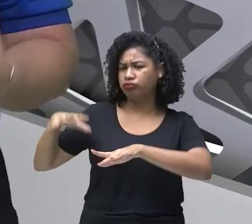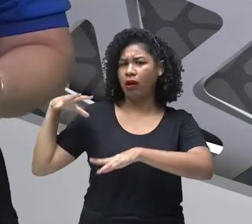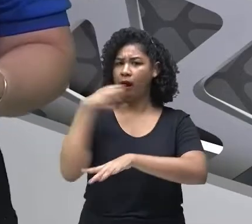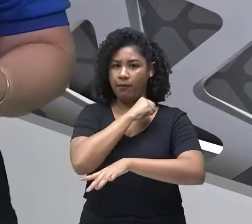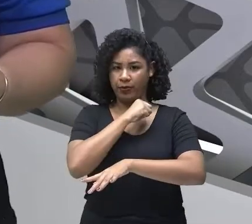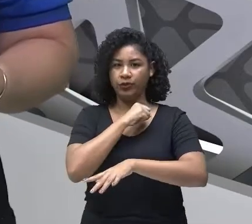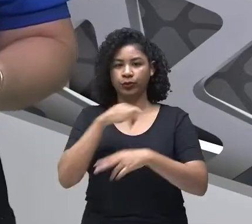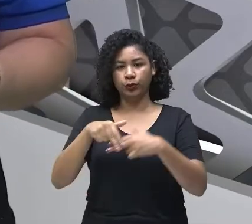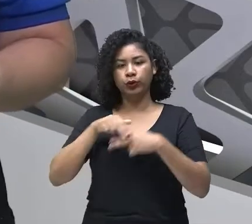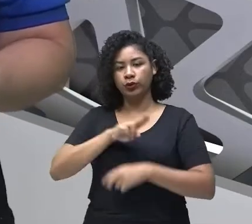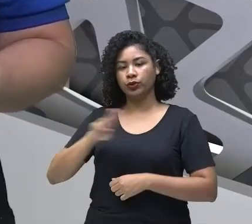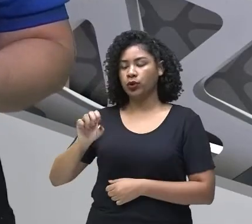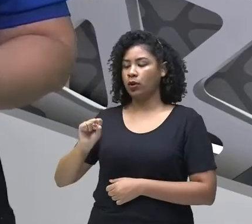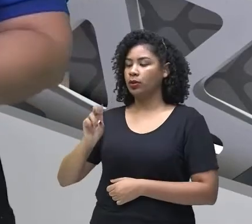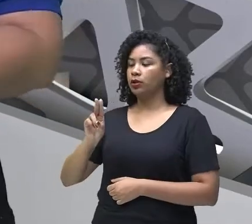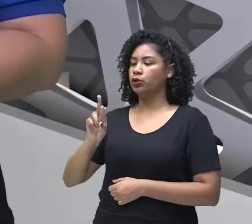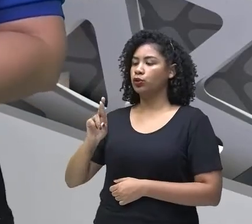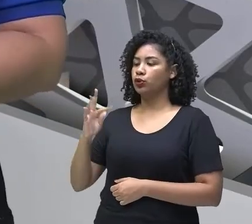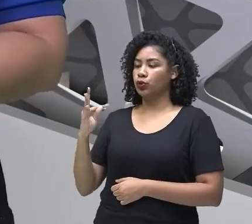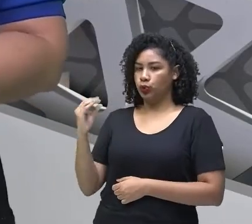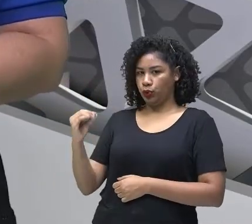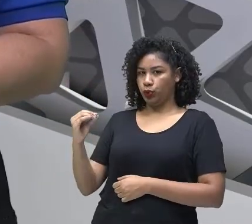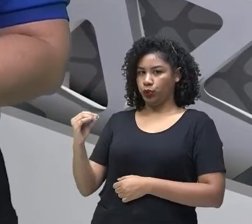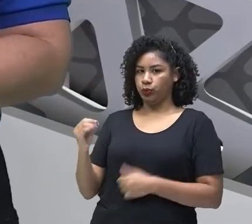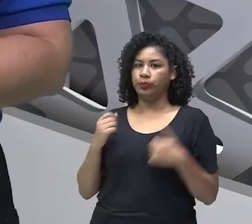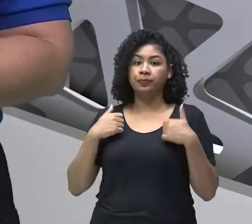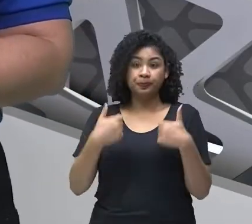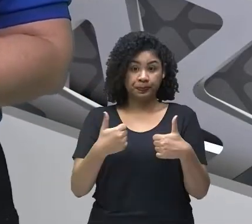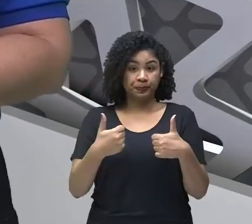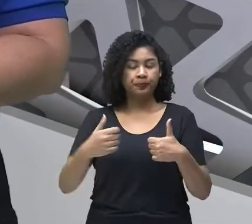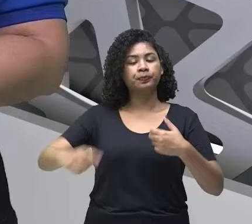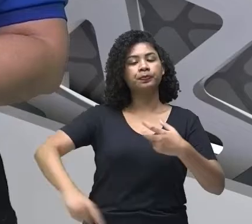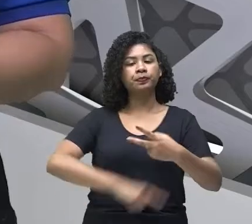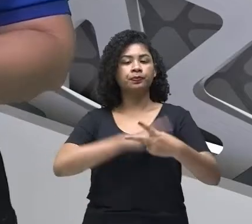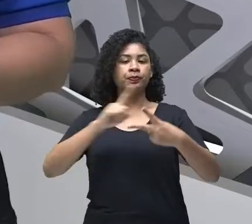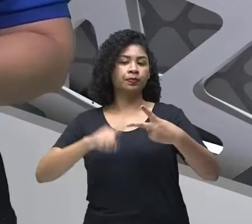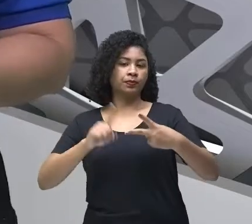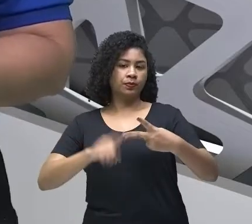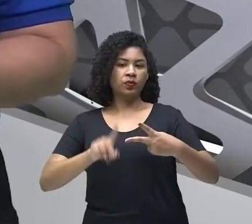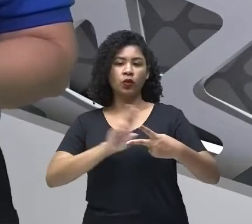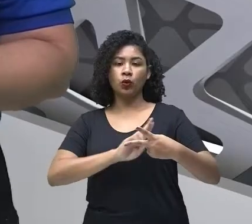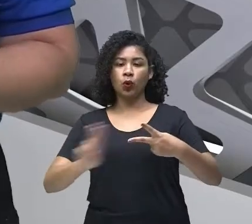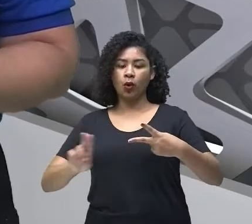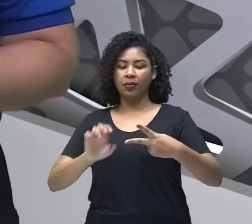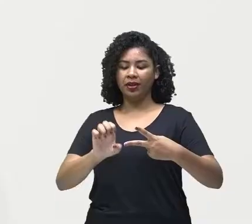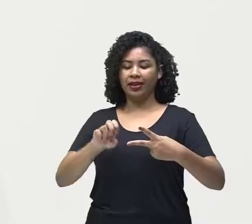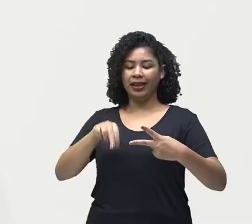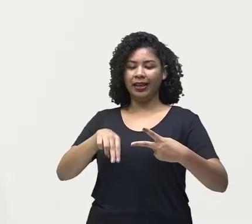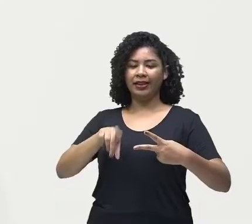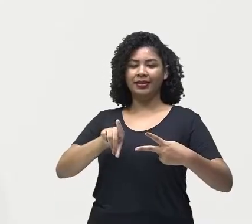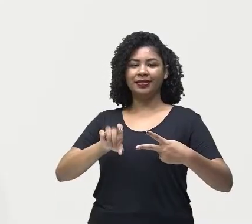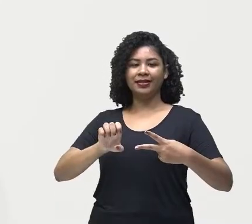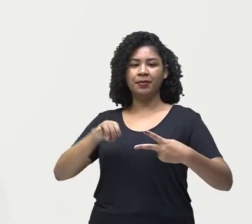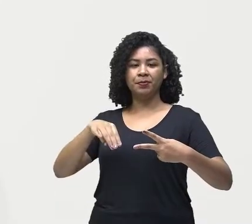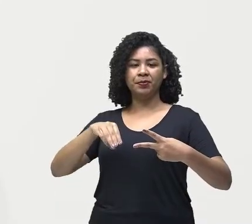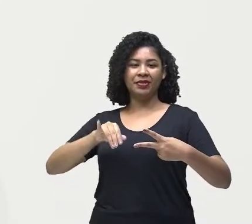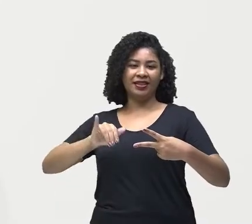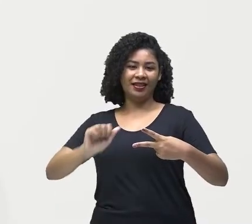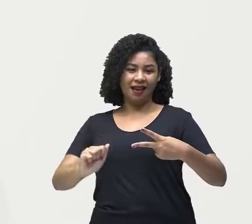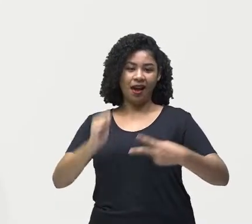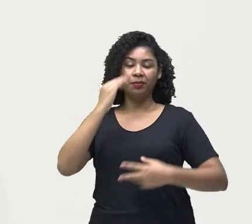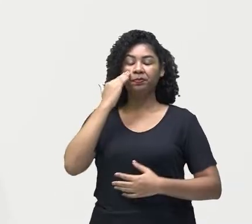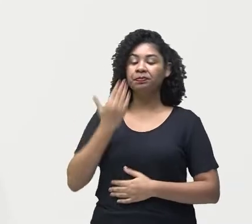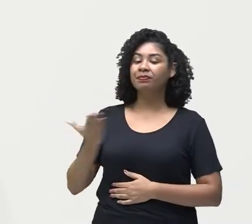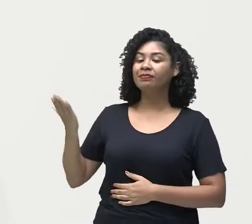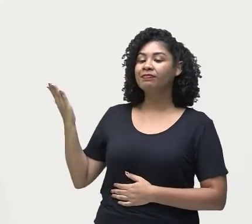um surto. A outra classificação epidemiológica que nós vamos conhecer é a endemia. Vamos entender o